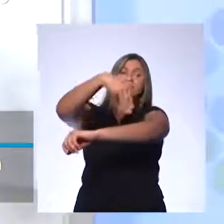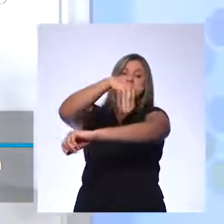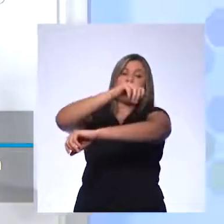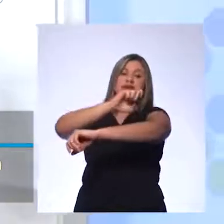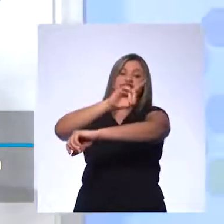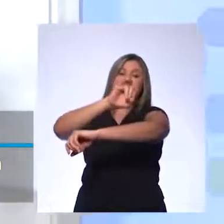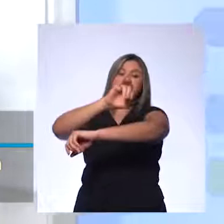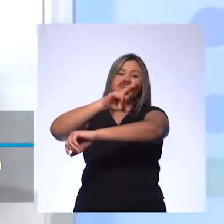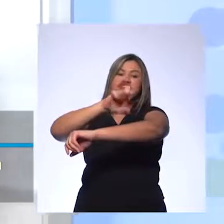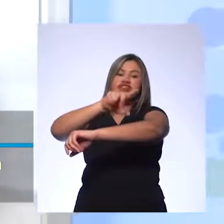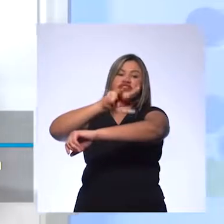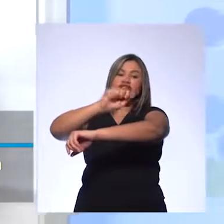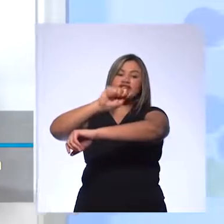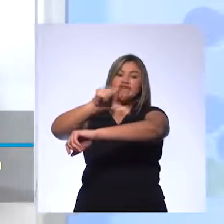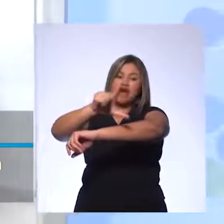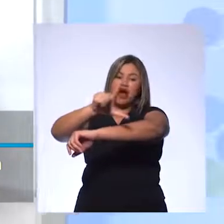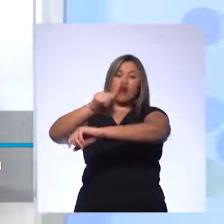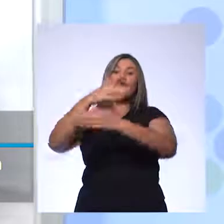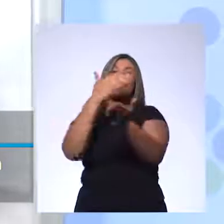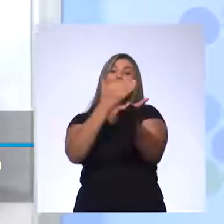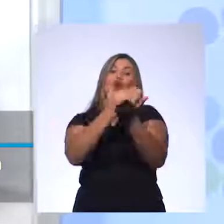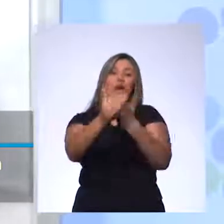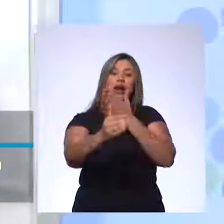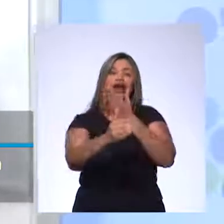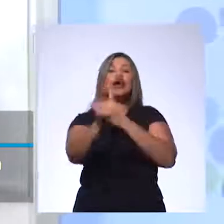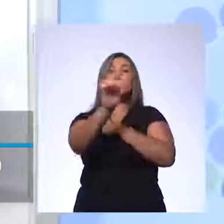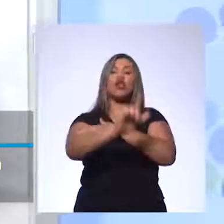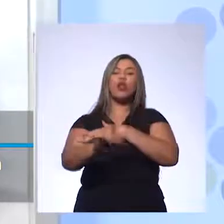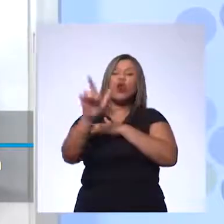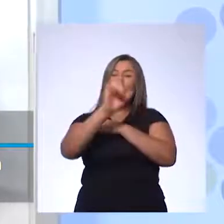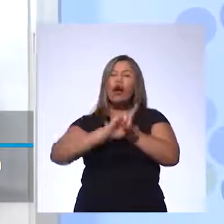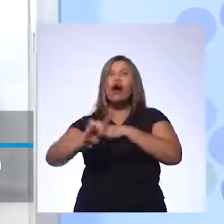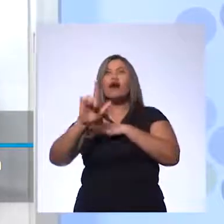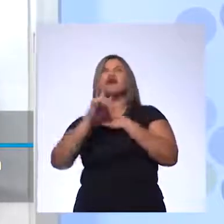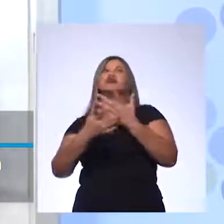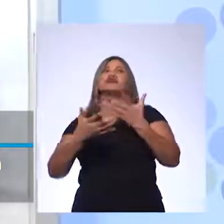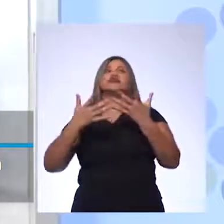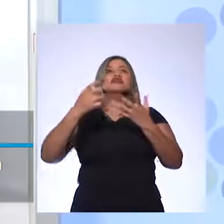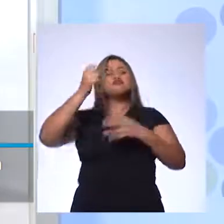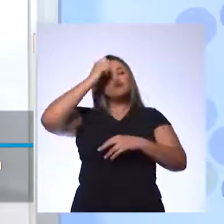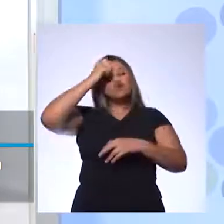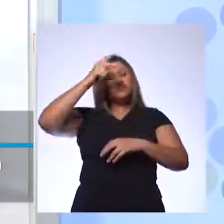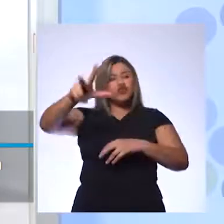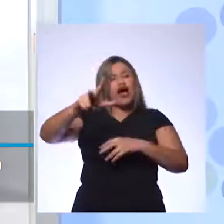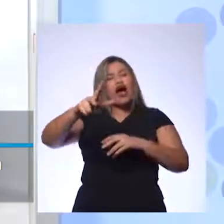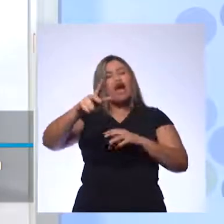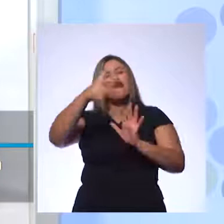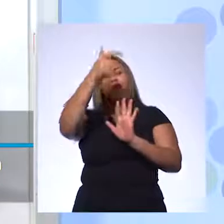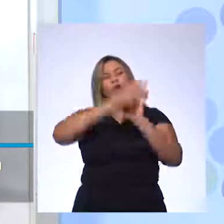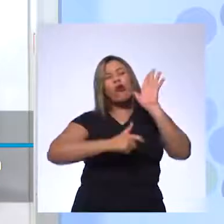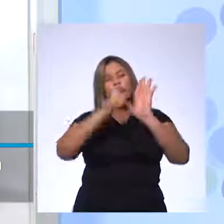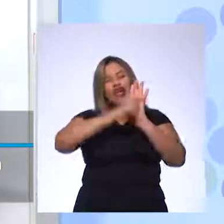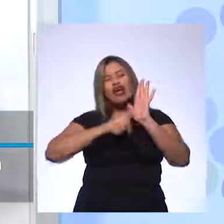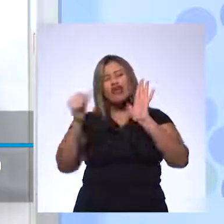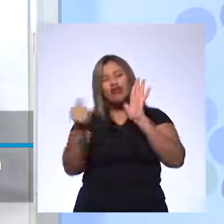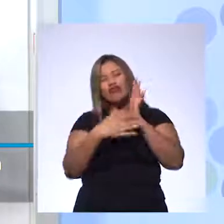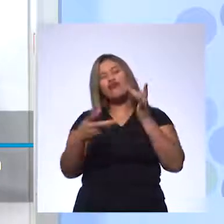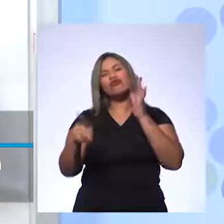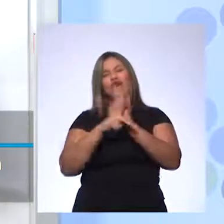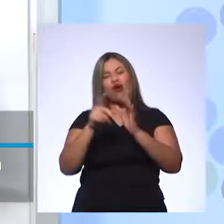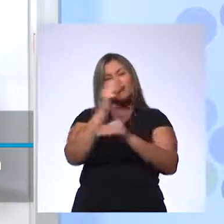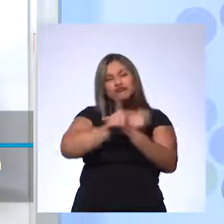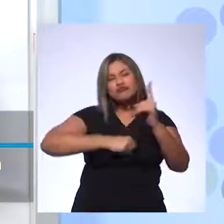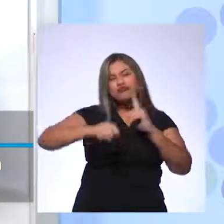nova lógica comercial cultural é um novo modelo de sociedade tá bem